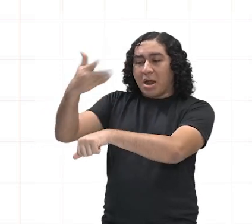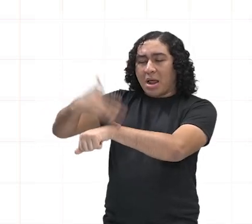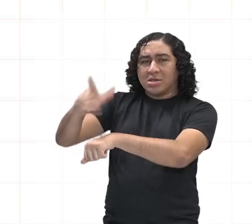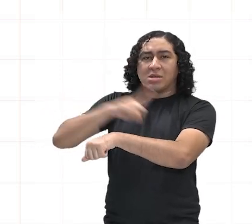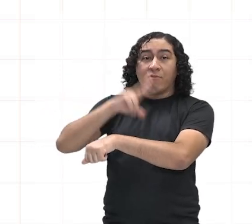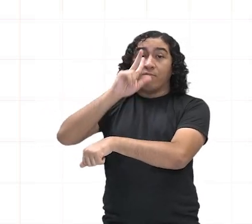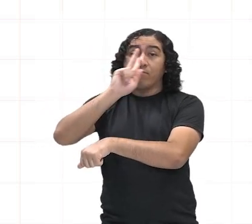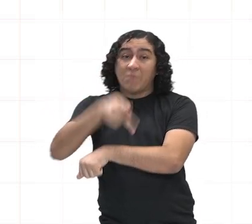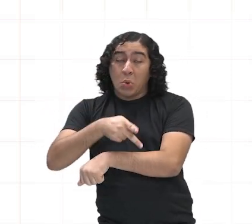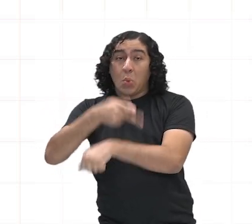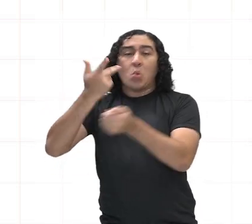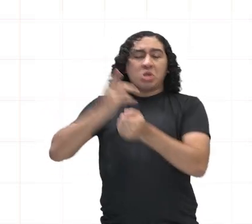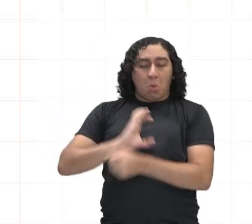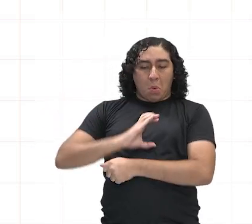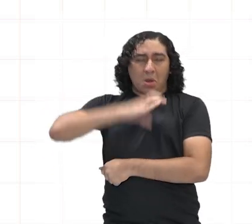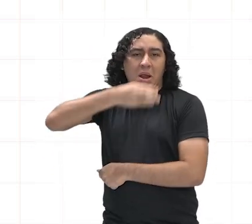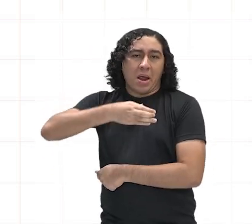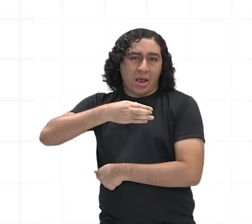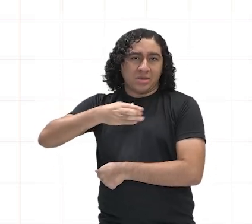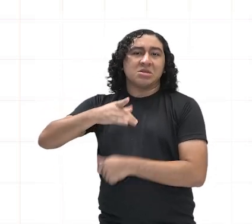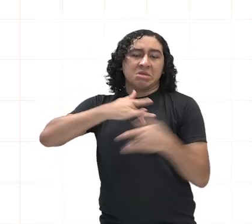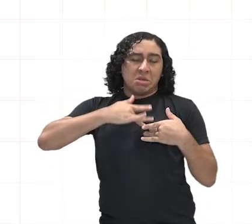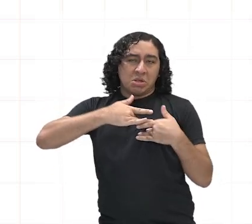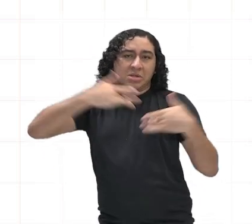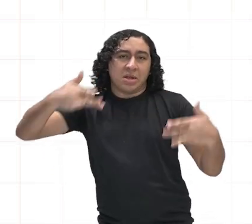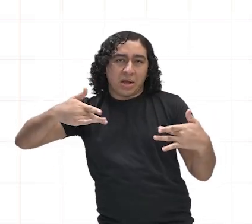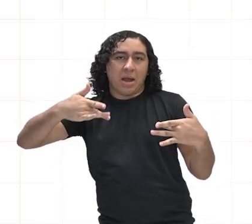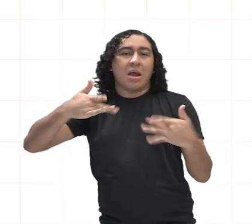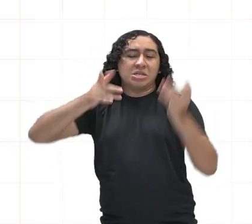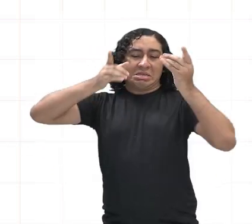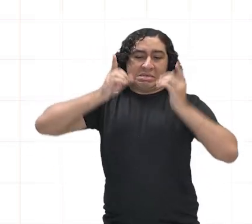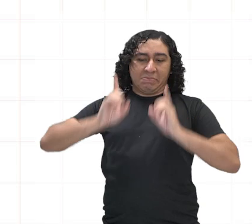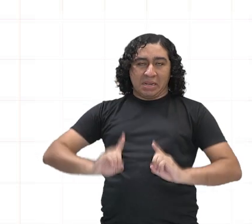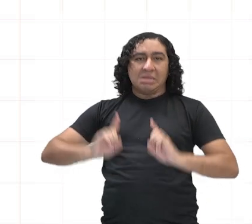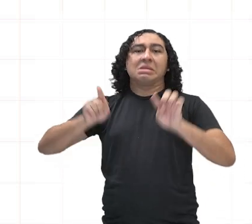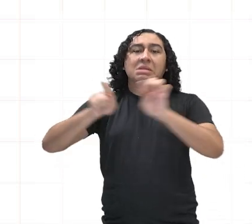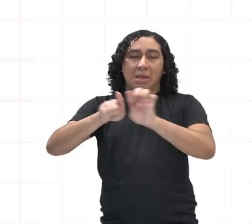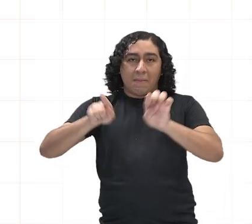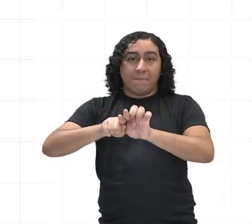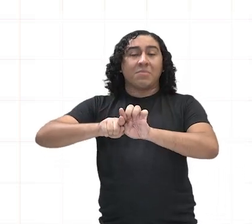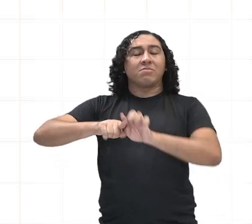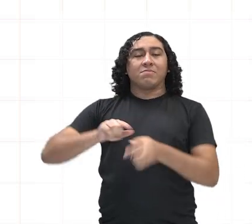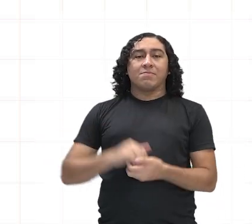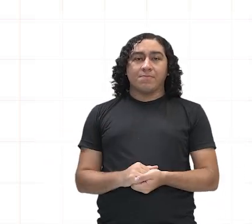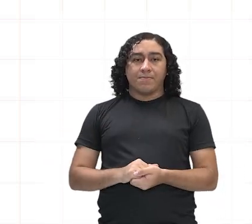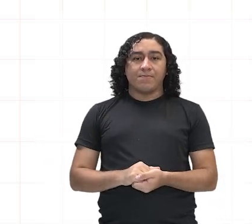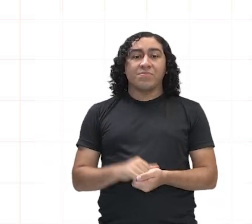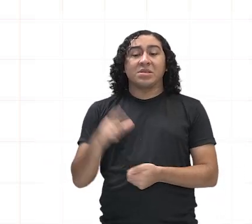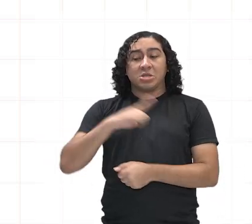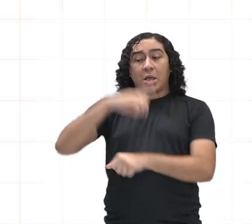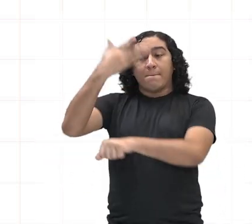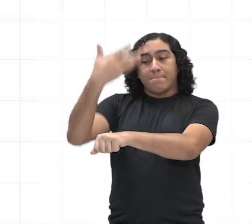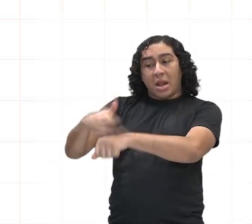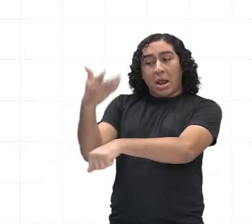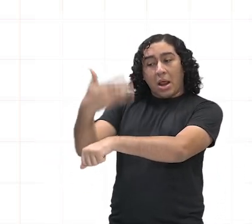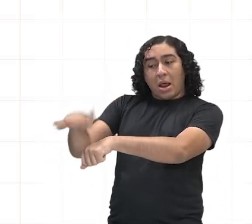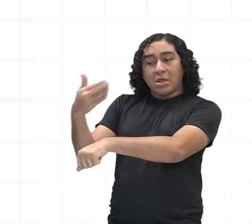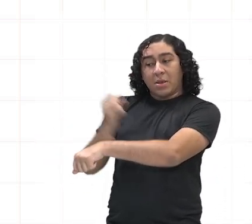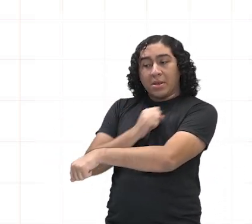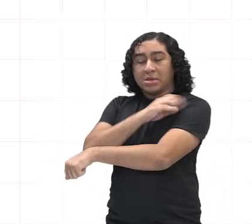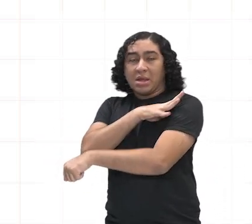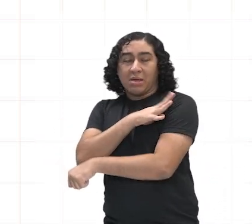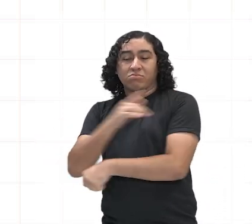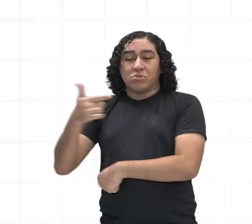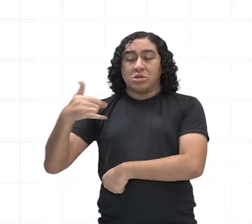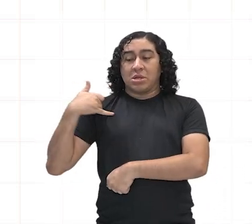e solidariedade. A partir dos 18, os jovens enfrentavam um rigoroso treinamento militar. Dos 20 aos 30